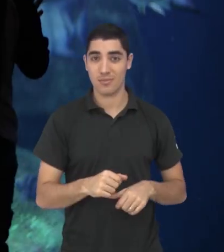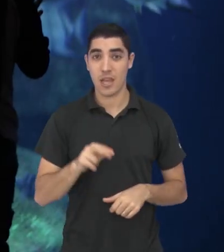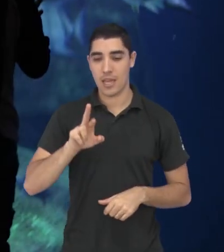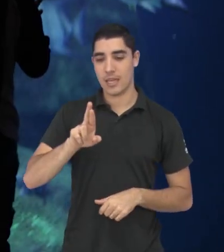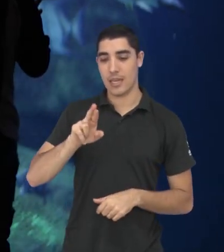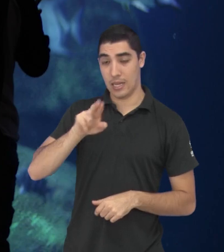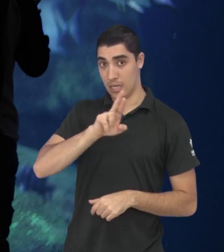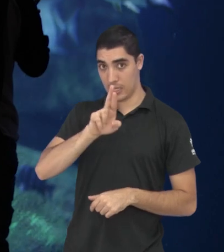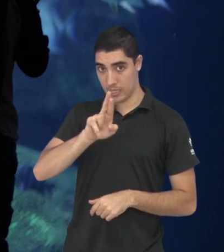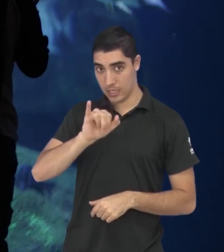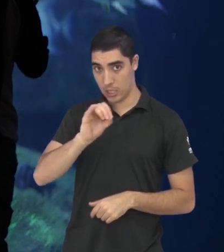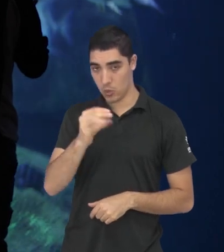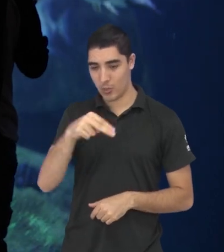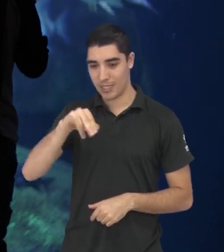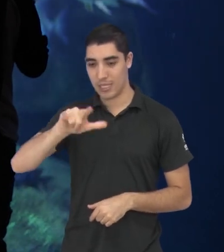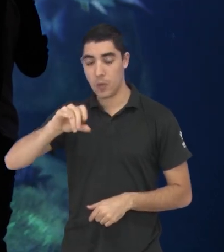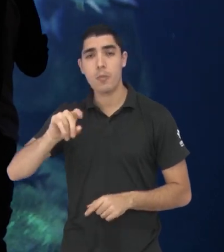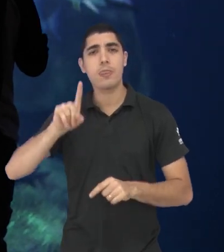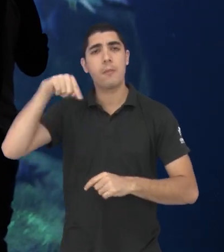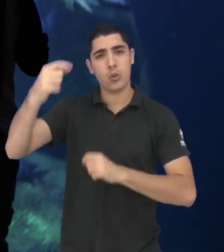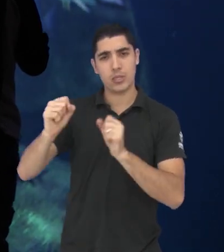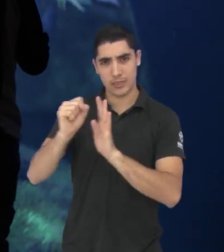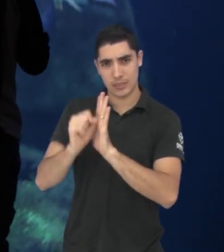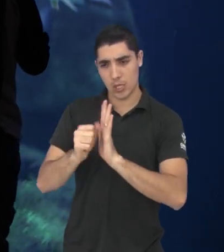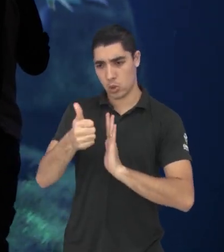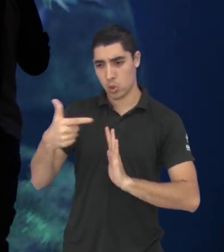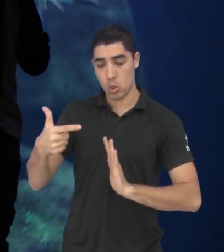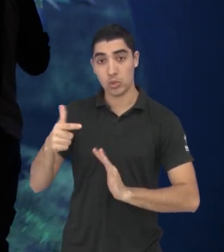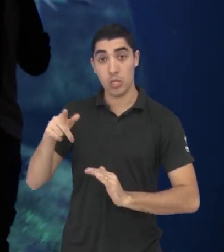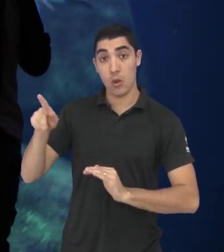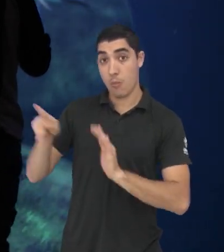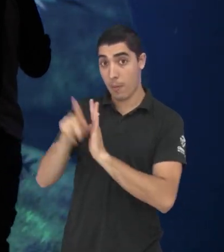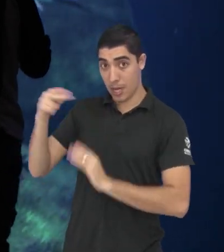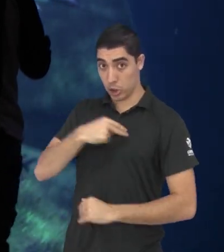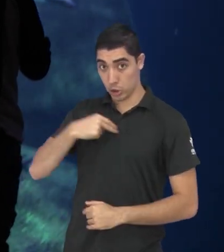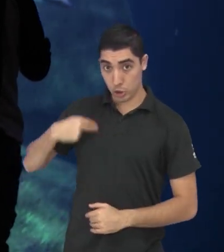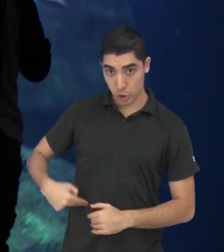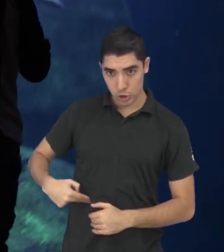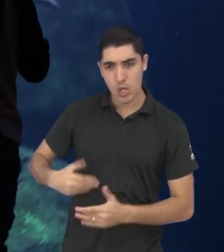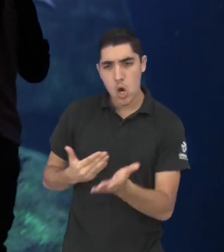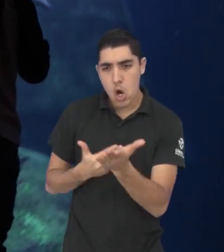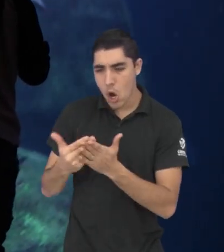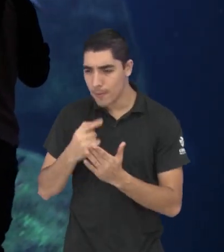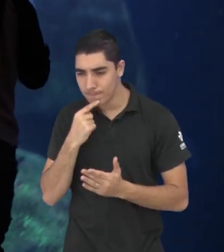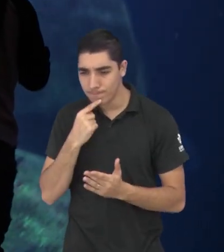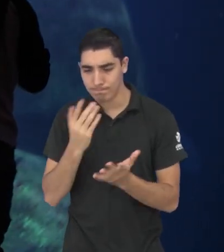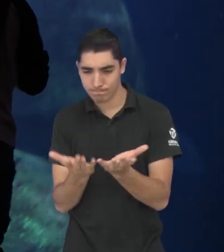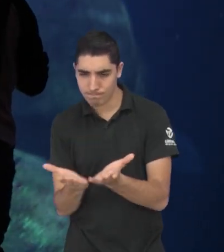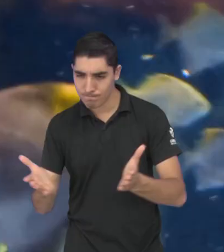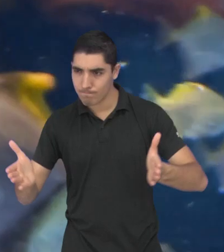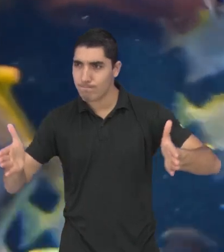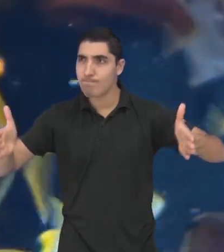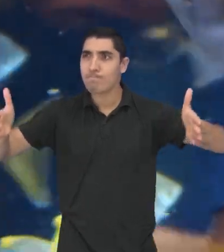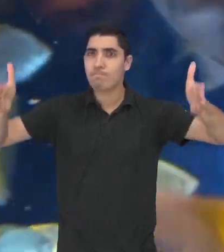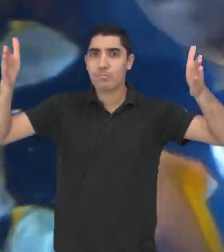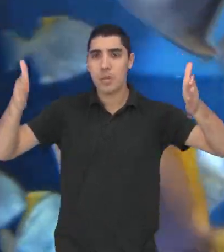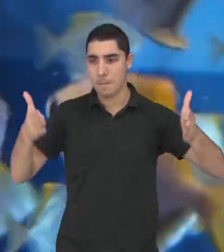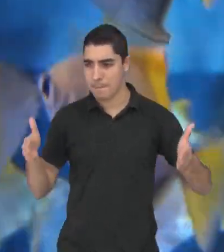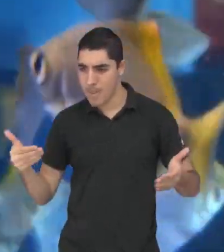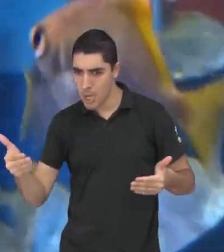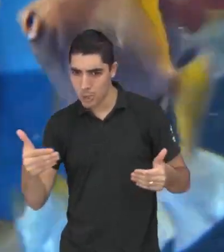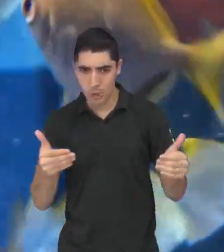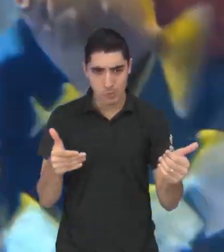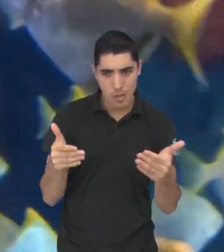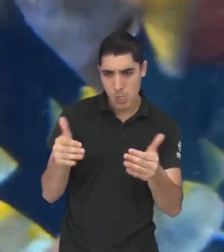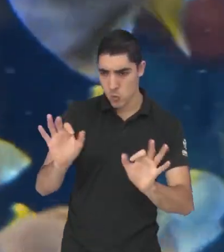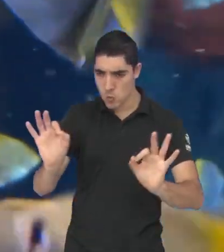tempo depois, já no século XII, os chineses passaram a manter espécies de peixes ornamentais em aquários. Nessa